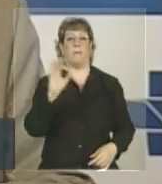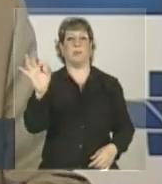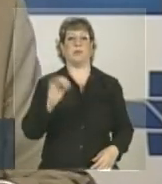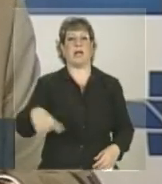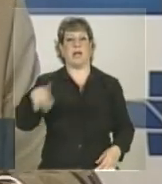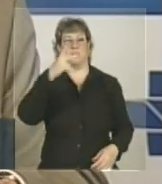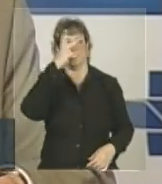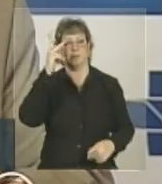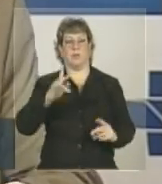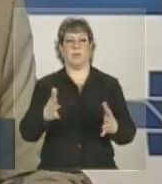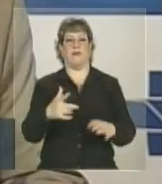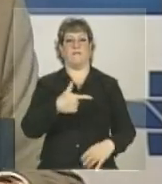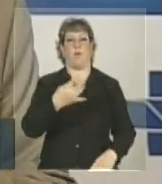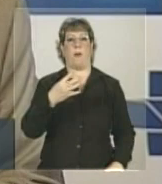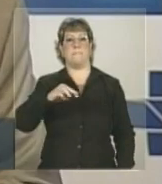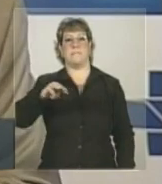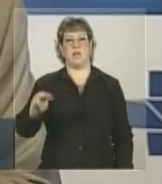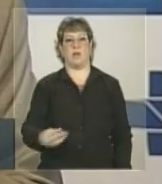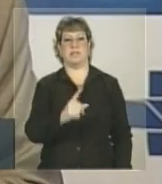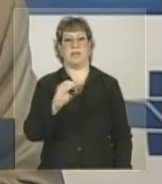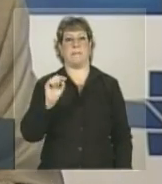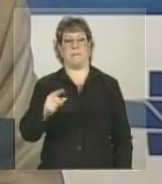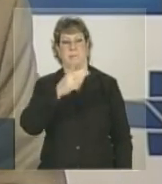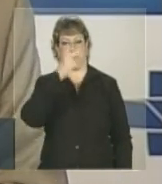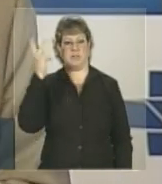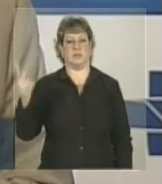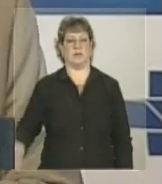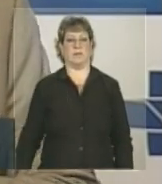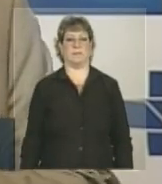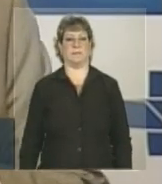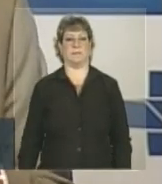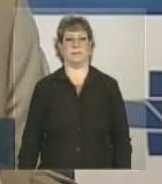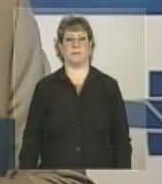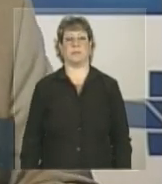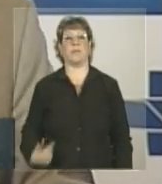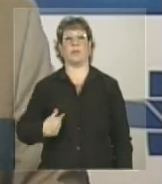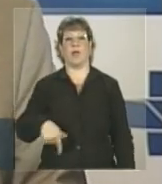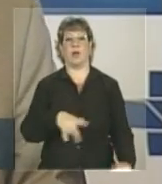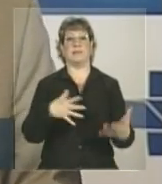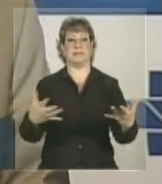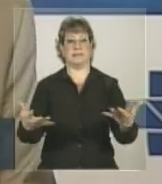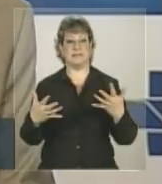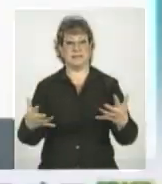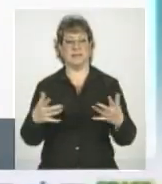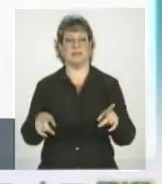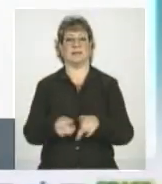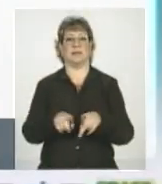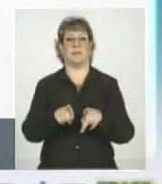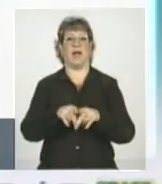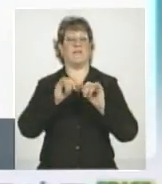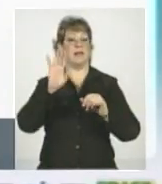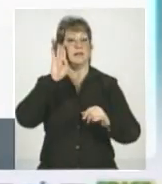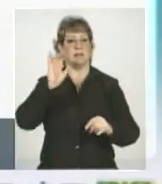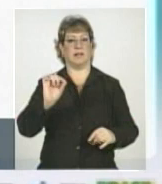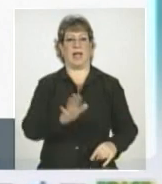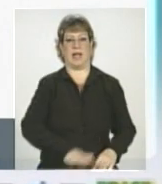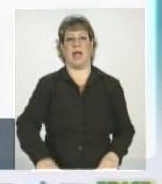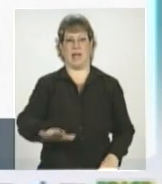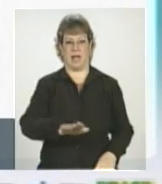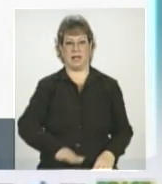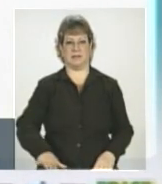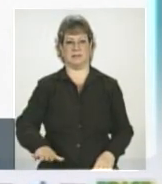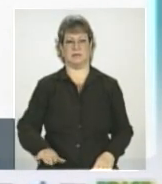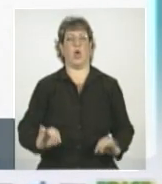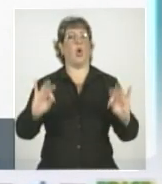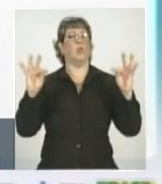torno de 24 milhões e 100 mil pessoas. Pode passar. A gente quer chamar bem a atenção para a criança, né? Em